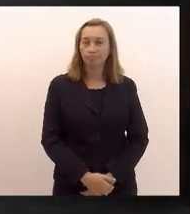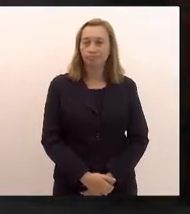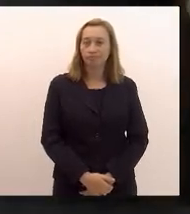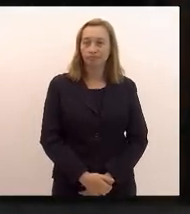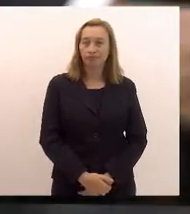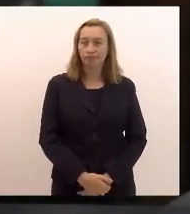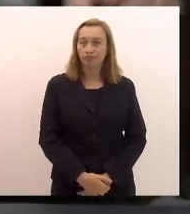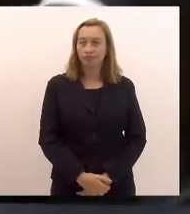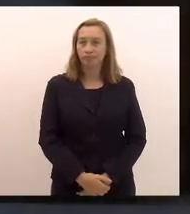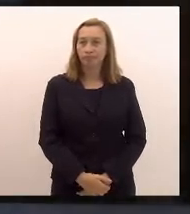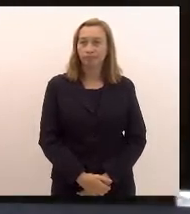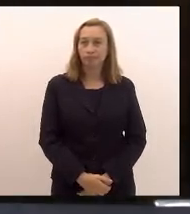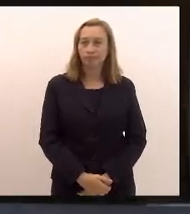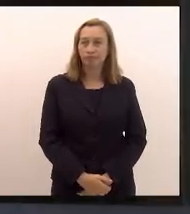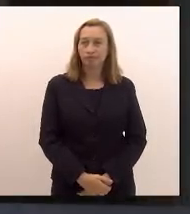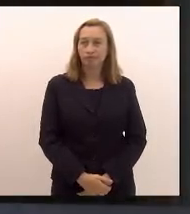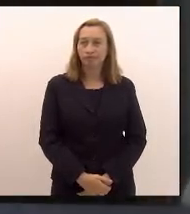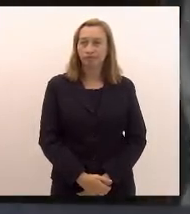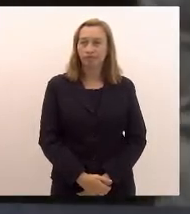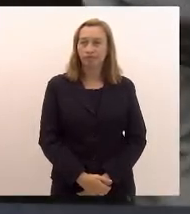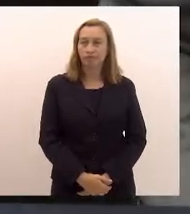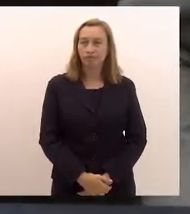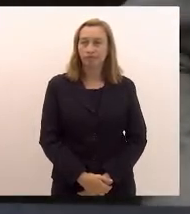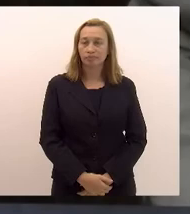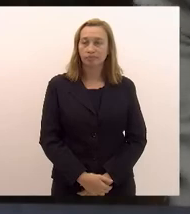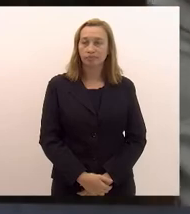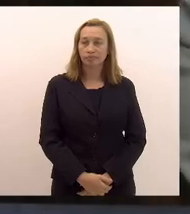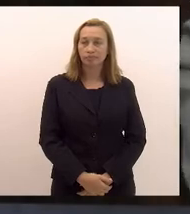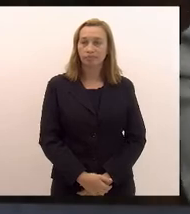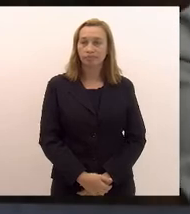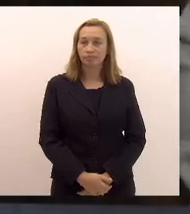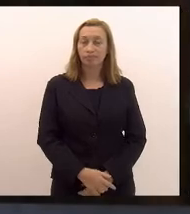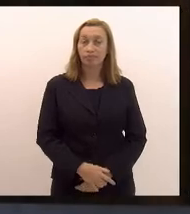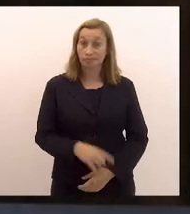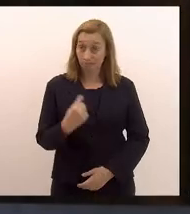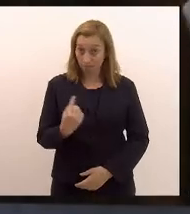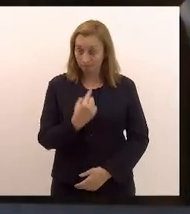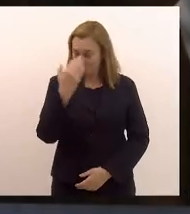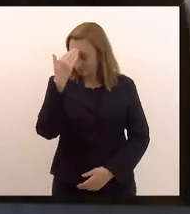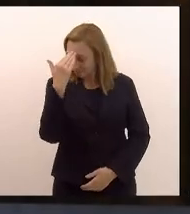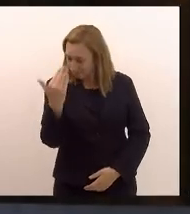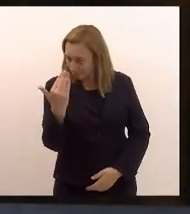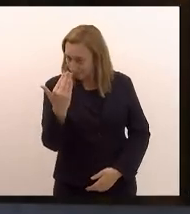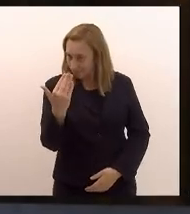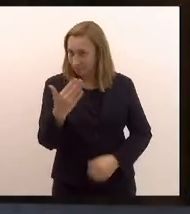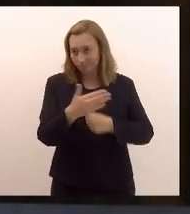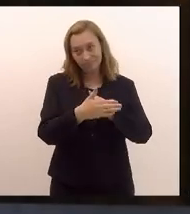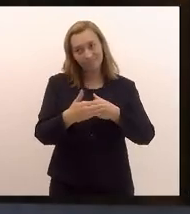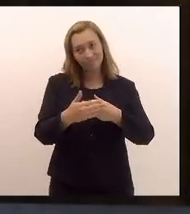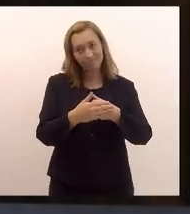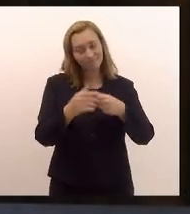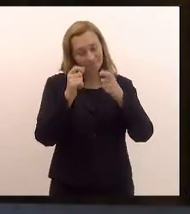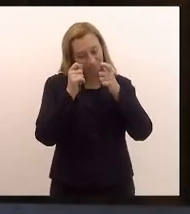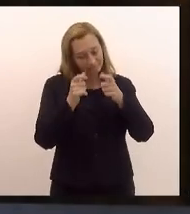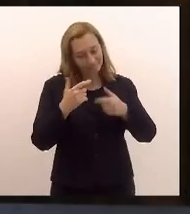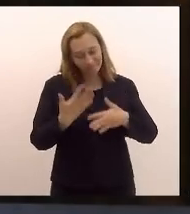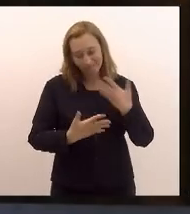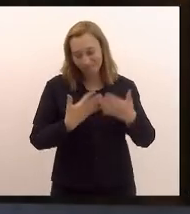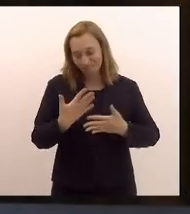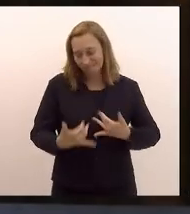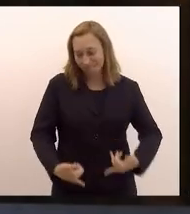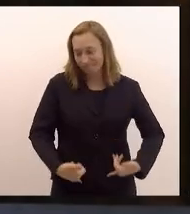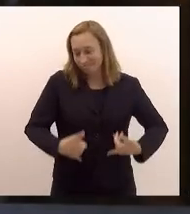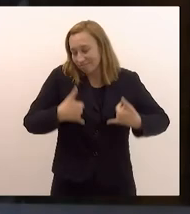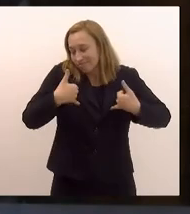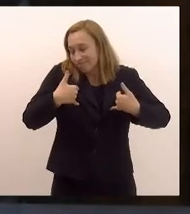E aí e aqui somos nós que agradecemos o carinho EA atenção dizer que é uma honra para